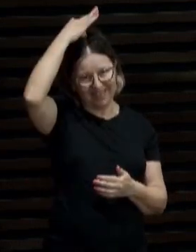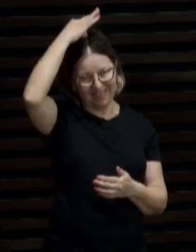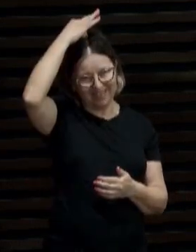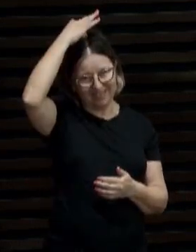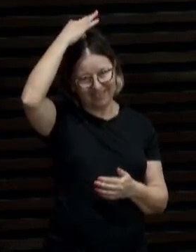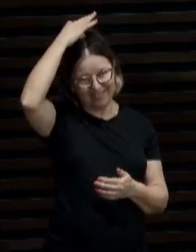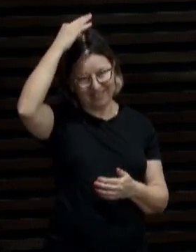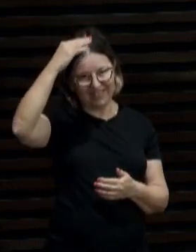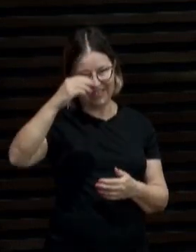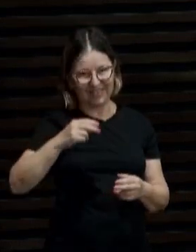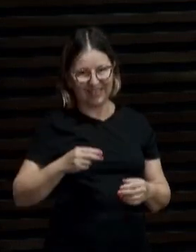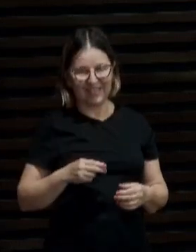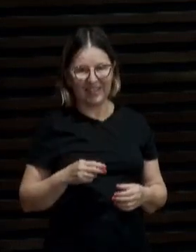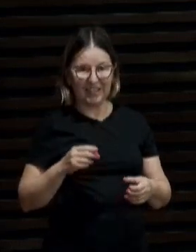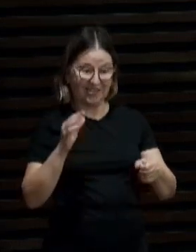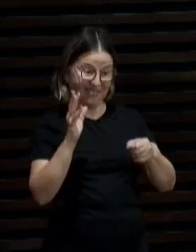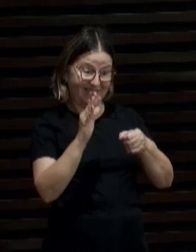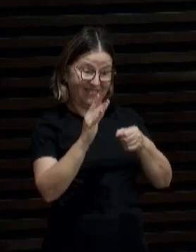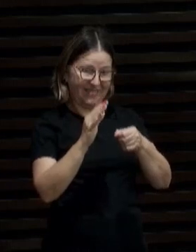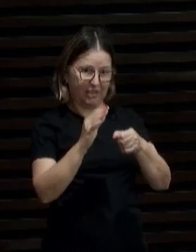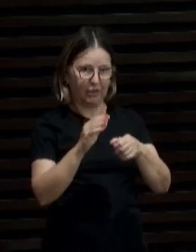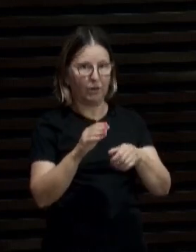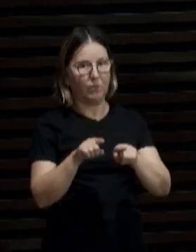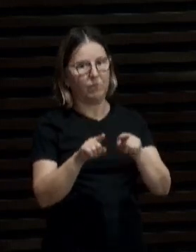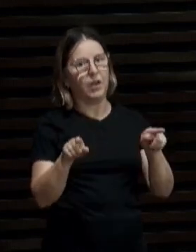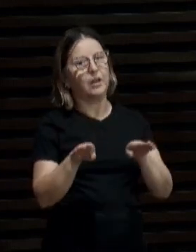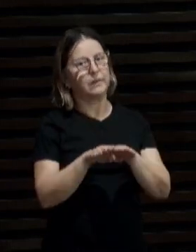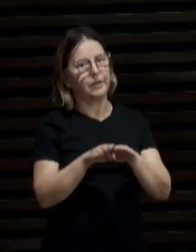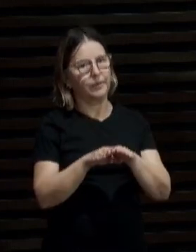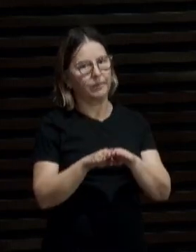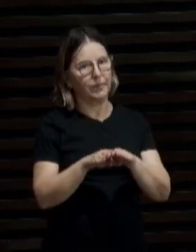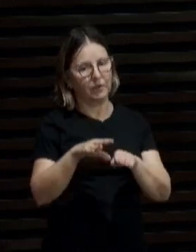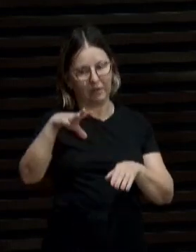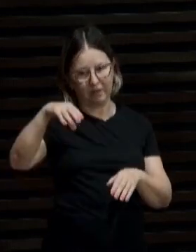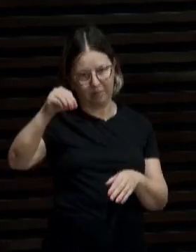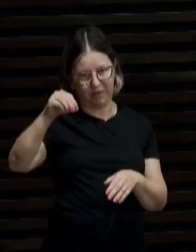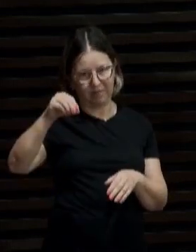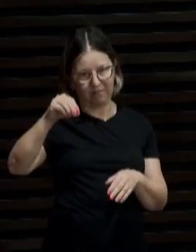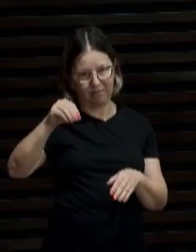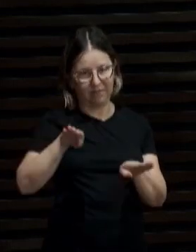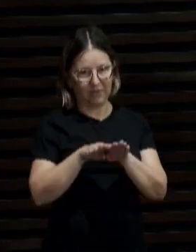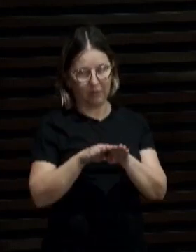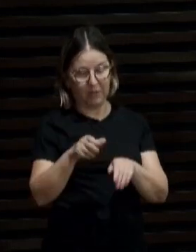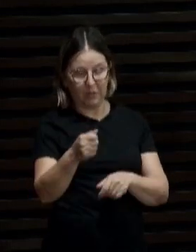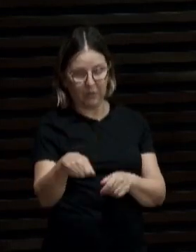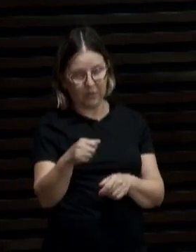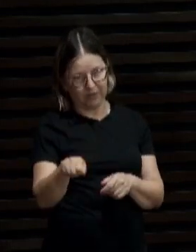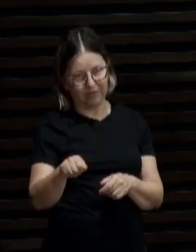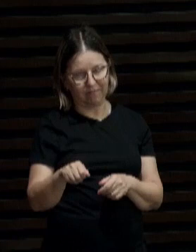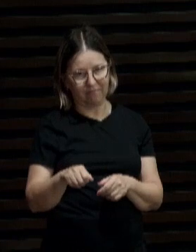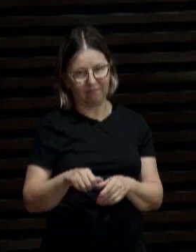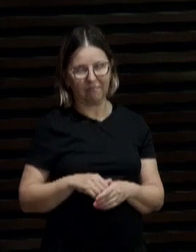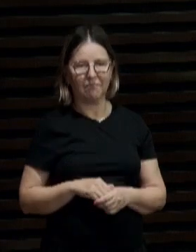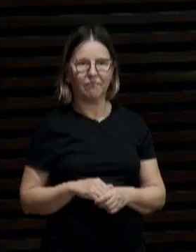acesos, mas ele também nos apara. Ele também nos corrige, porque nós temos pontas demais. Nós temos